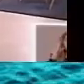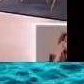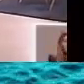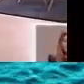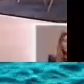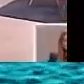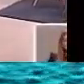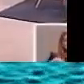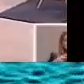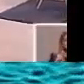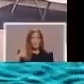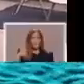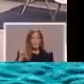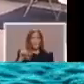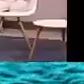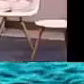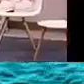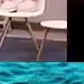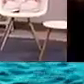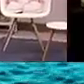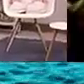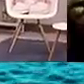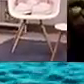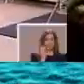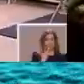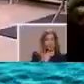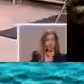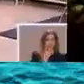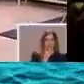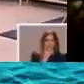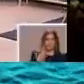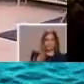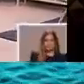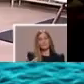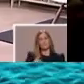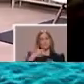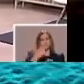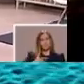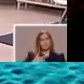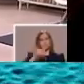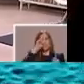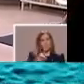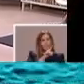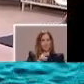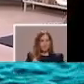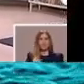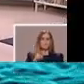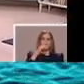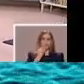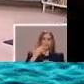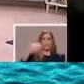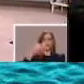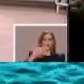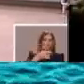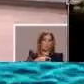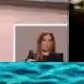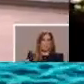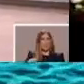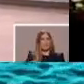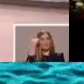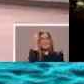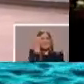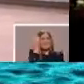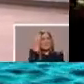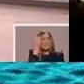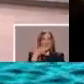Boa tarde, chamo-me Marcelo, sou professor de escorpiões e gatos. Mas hoje vou matar saudades das milhares de aulas que dei ao longo da minha vida e venho homenagear esta equipa,